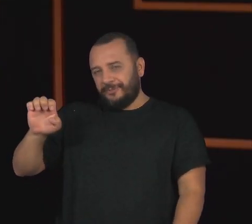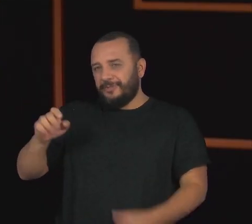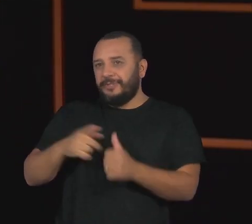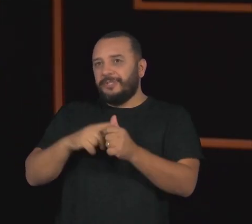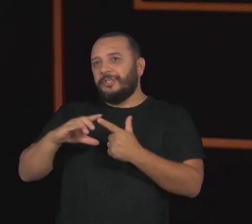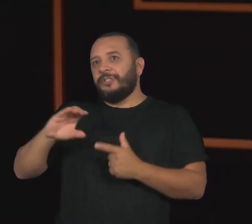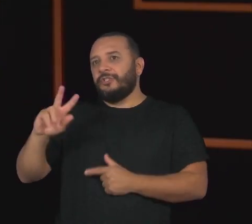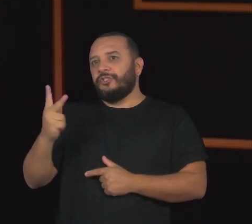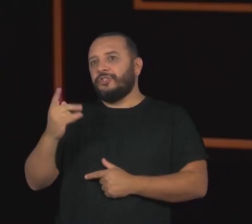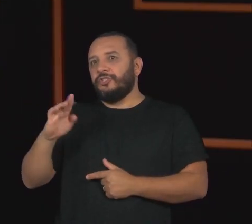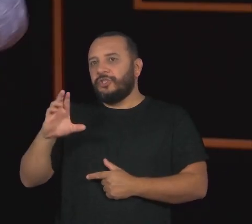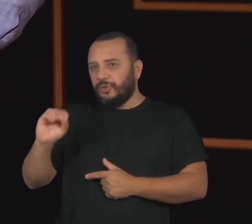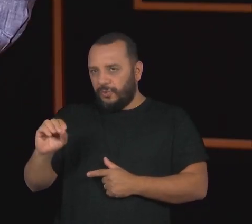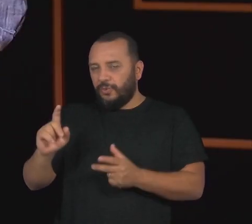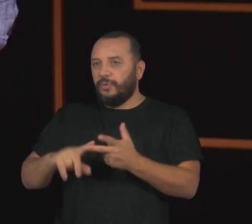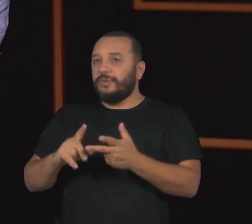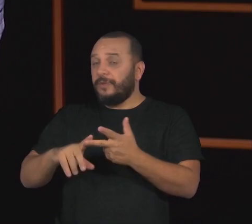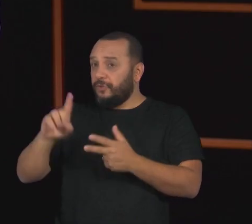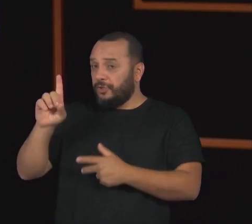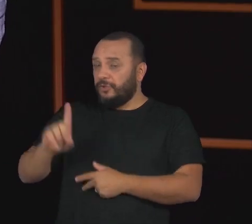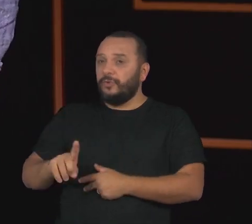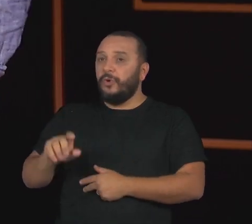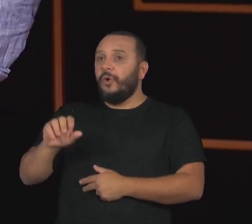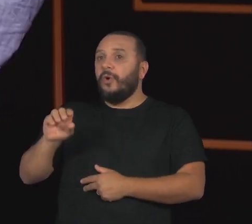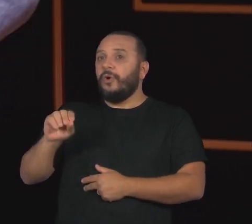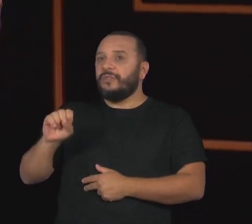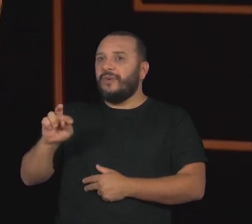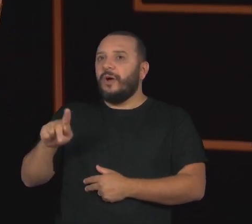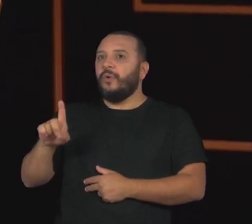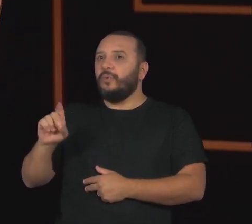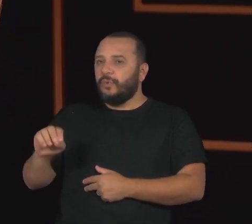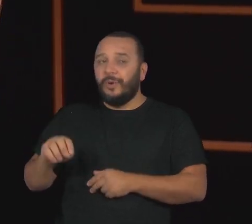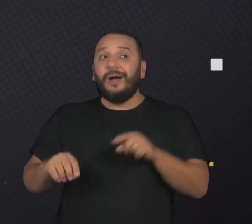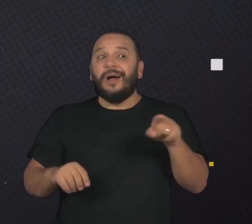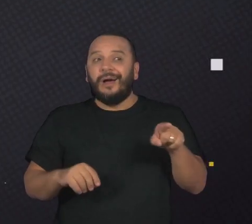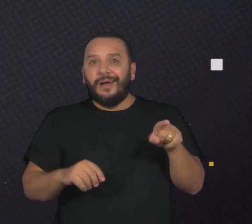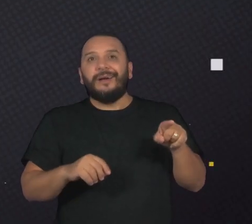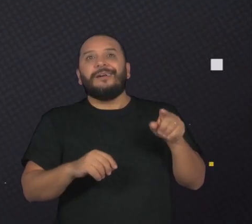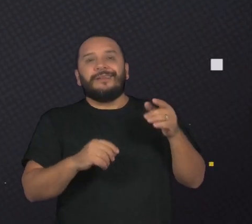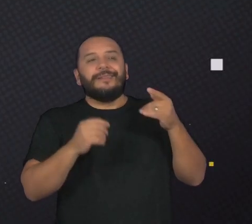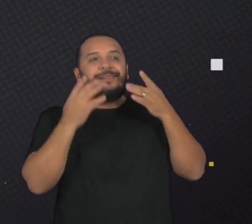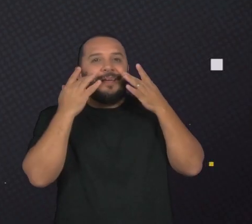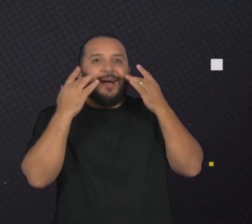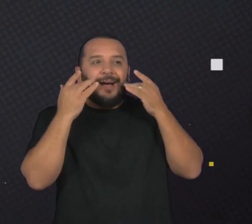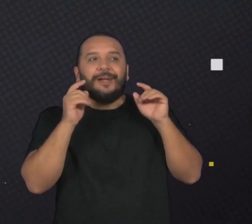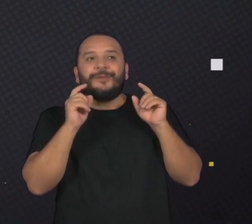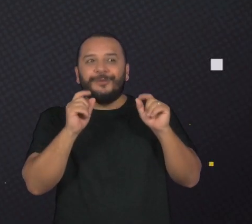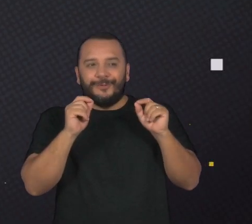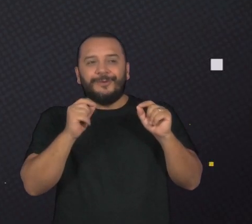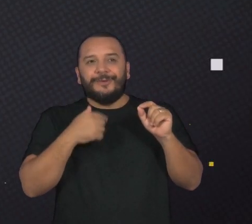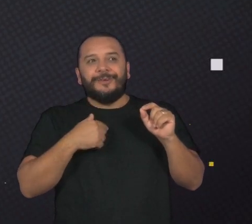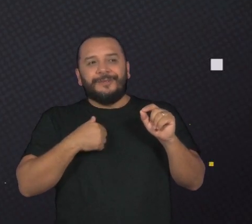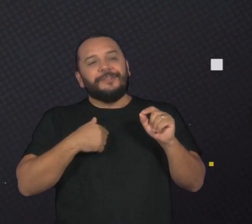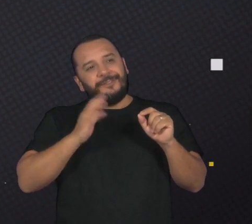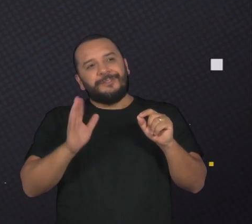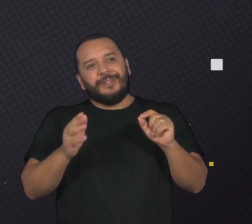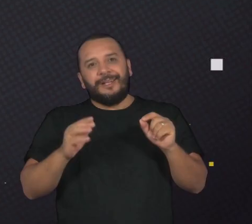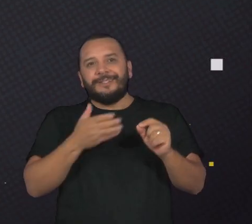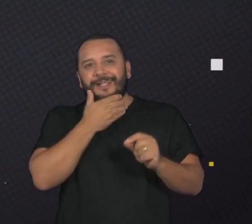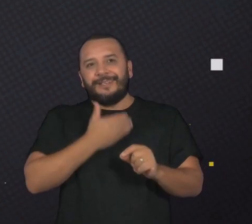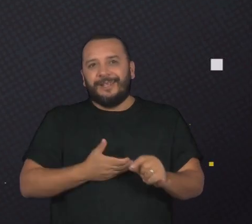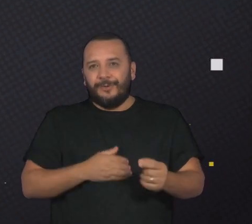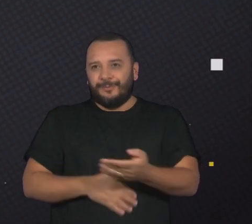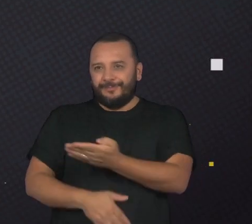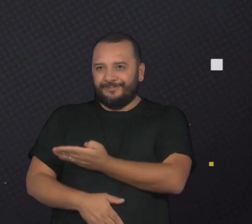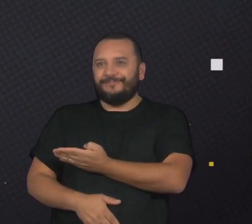Com direção do Oswaldo Mendes. É um alto de Natal. Era um alto de Natal, Isso. exatamente, Natal na praça. E foi minha primeira